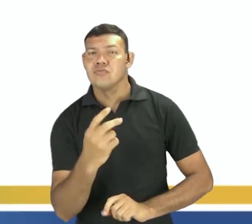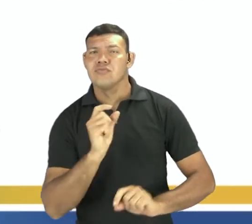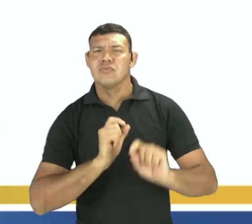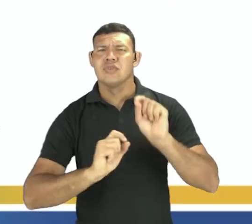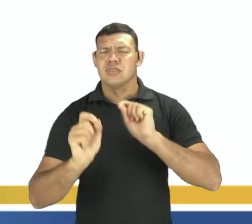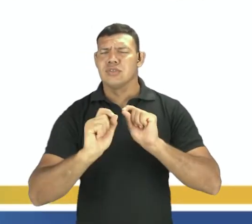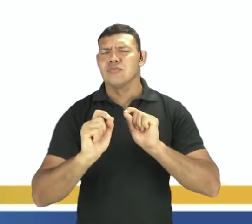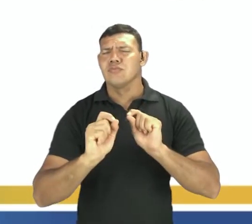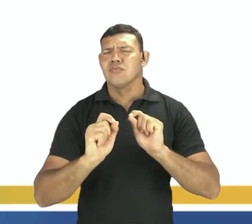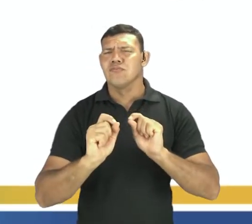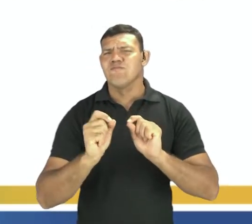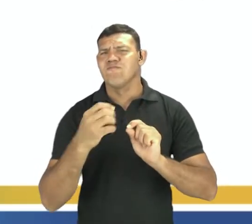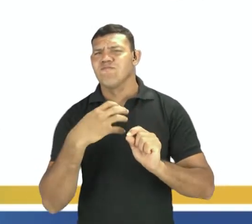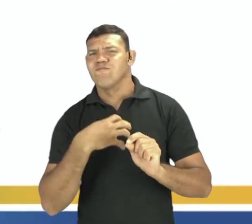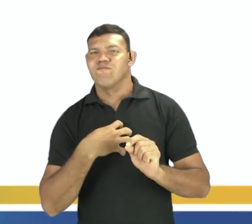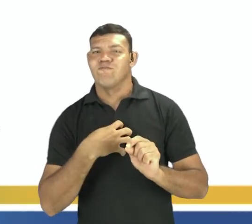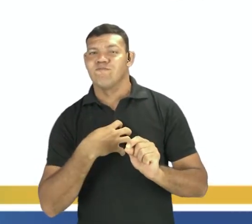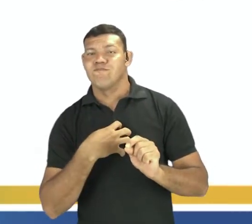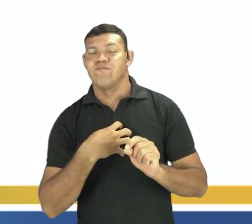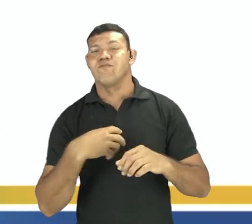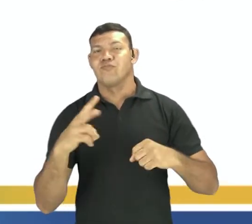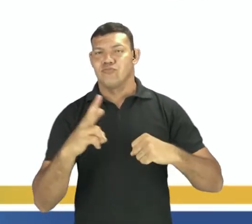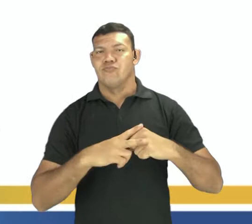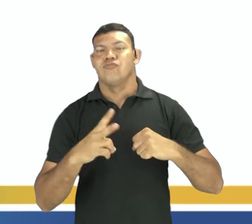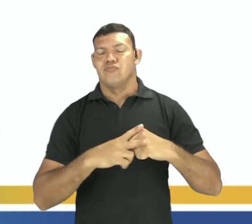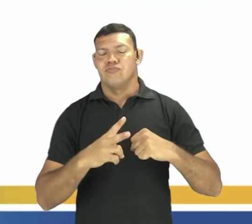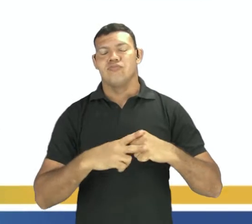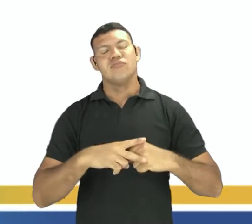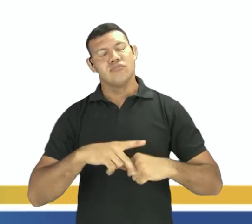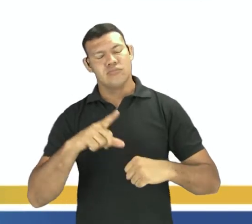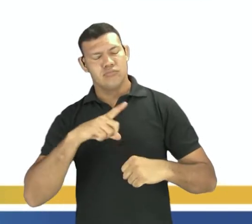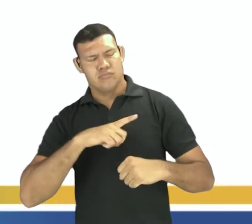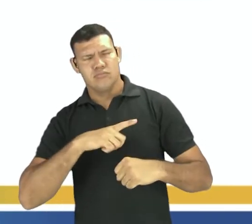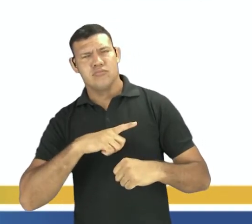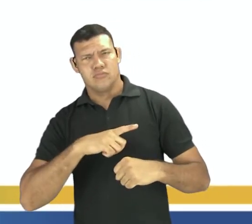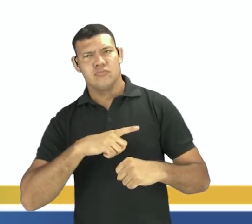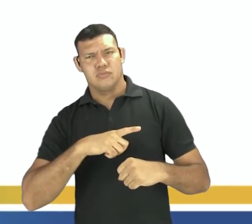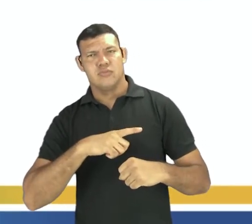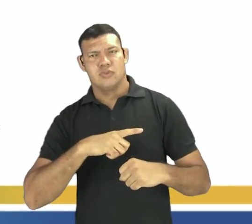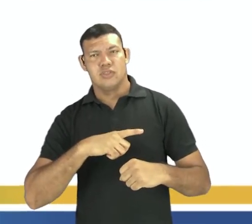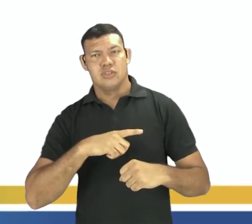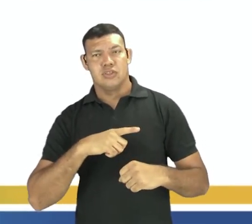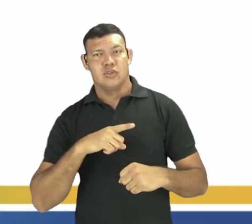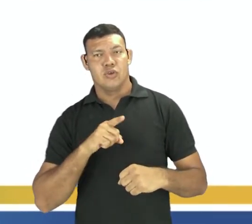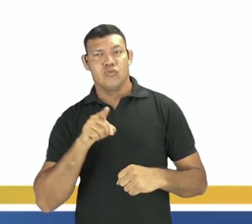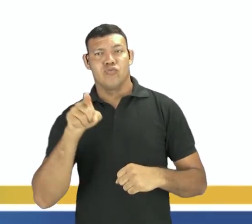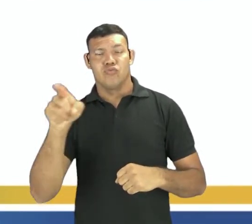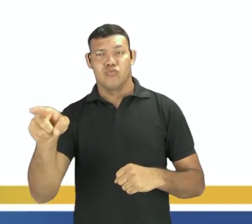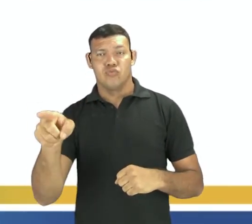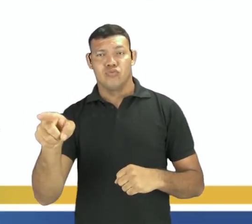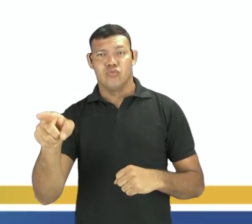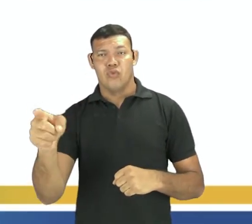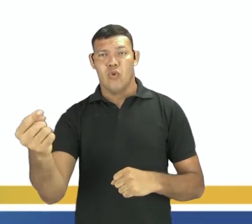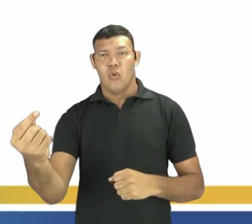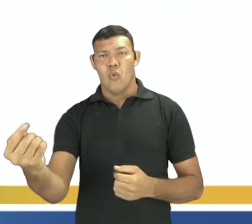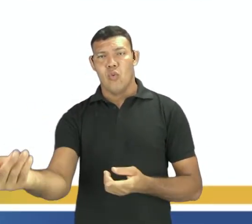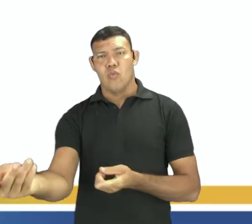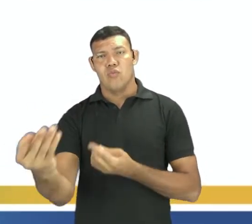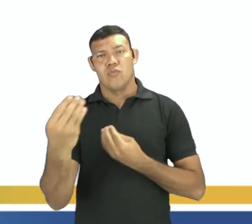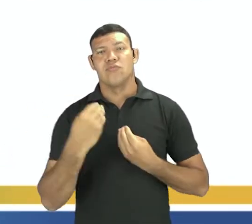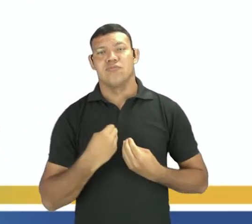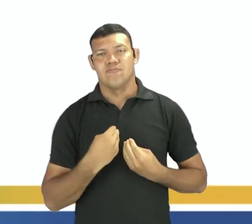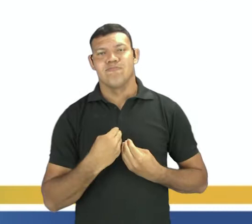uma forma, ou é a forma que um verbo assume para indicar se o sujeito do verbo executa ou recebe a